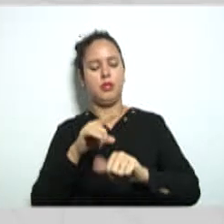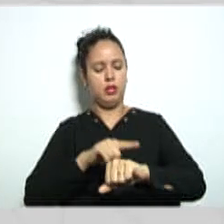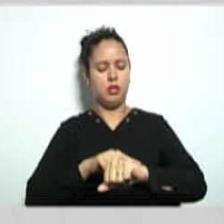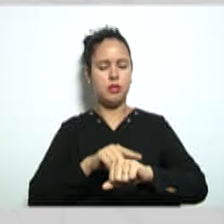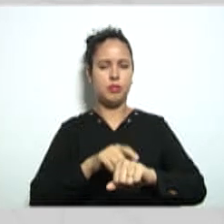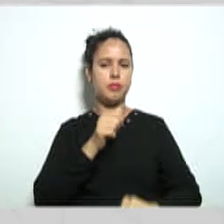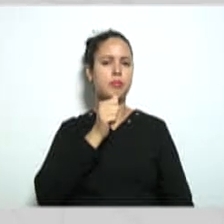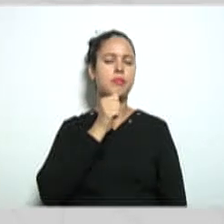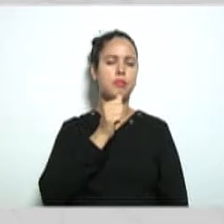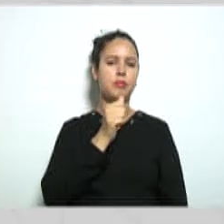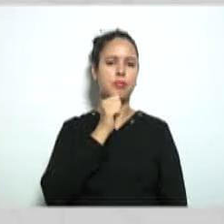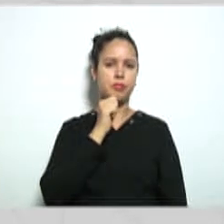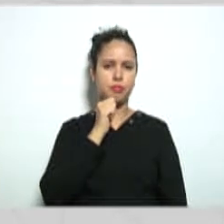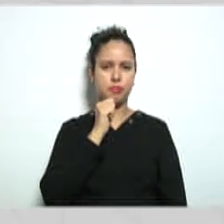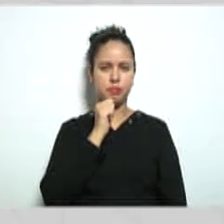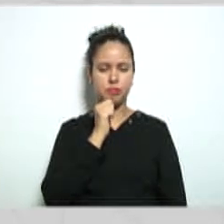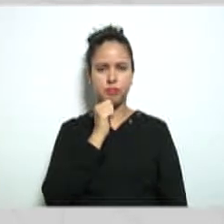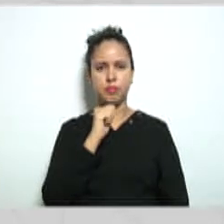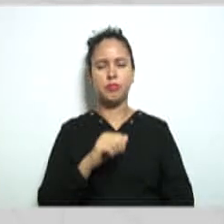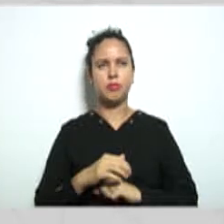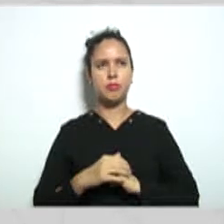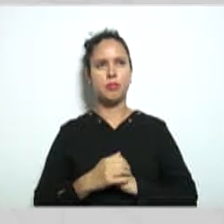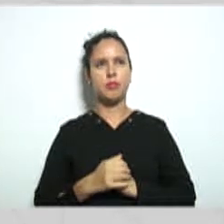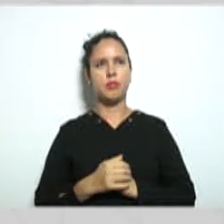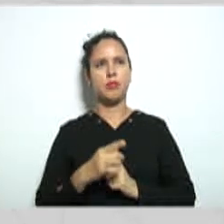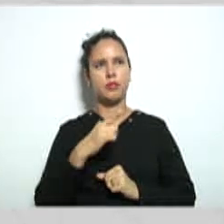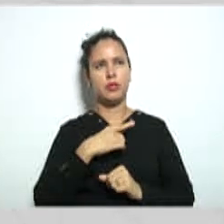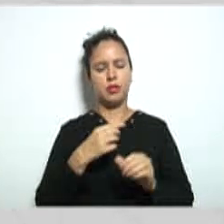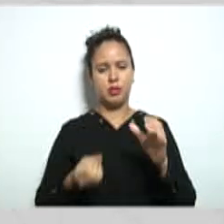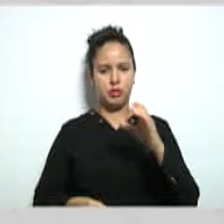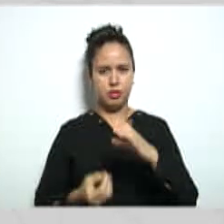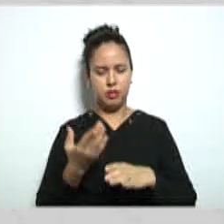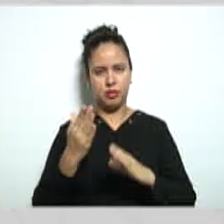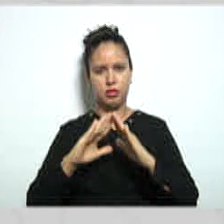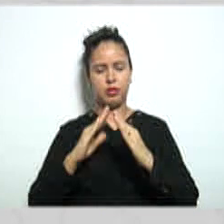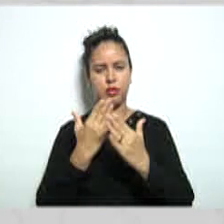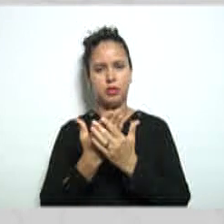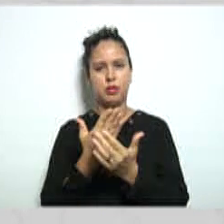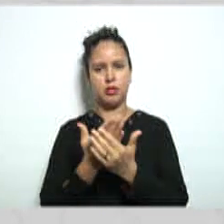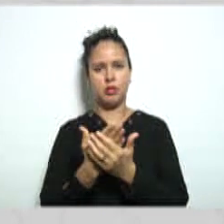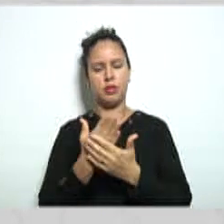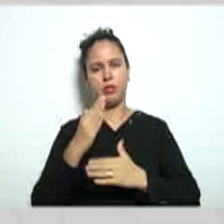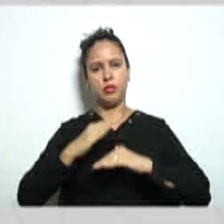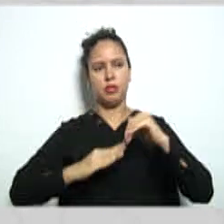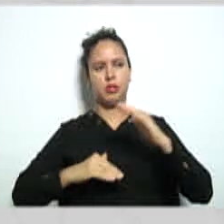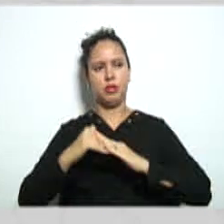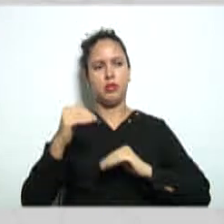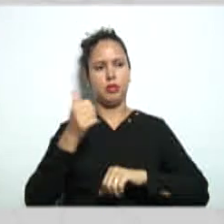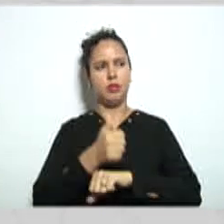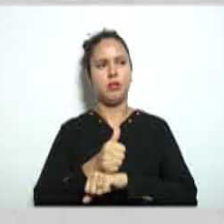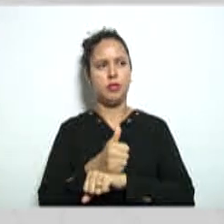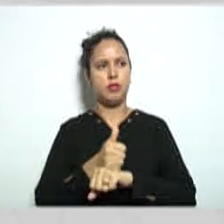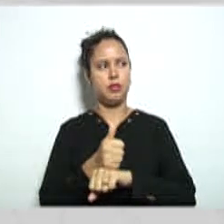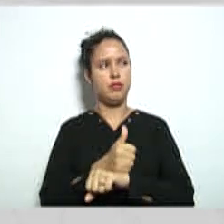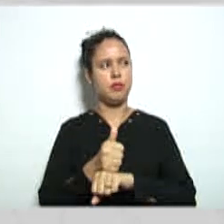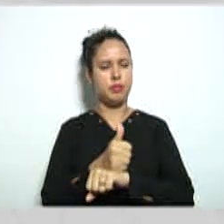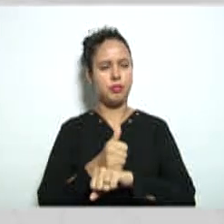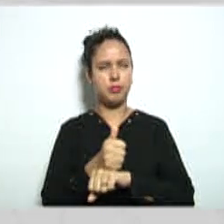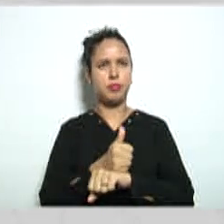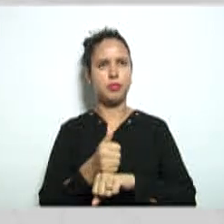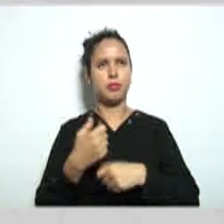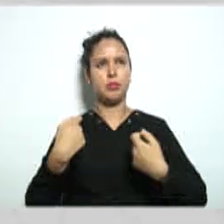já falou. E aí a gente tem o surgimento da educação profissional. Foi a partir